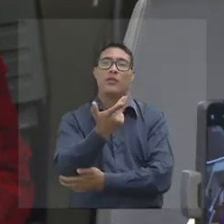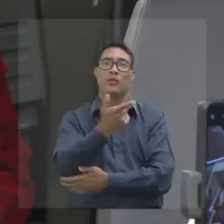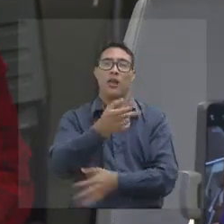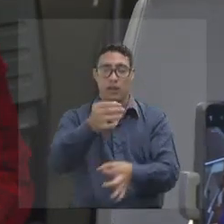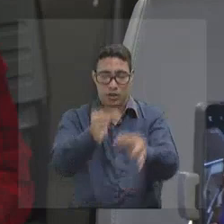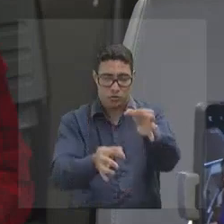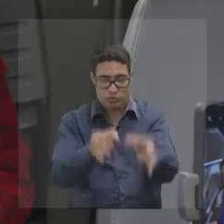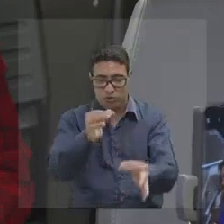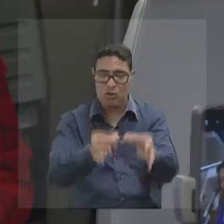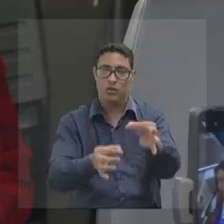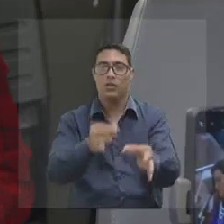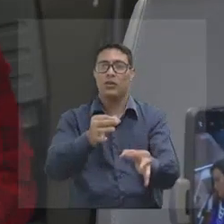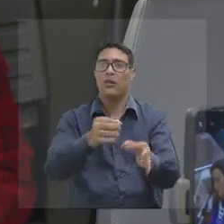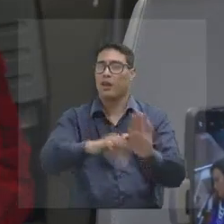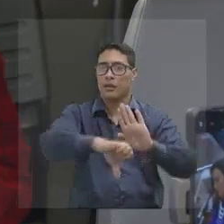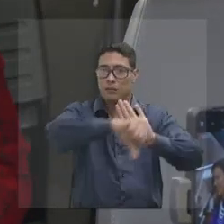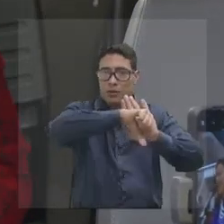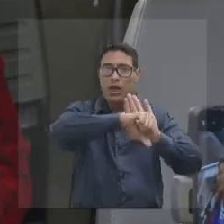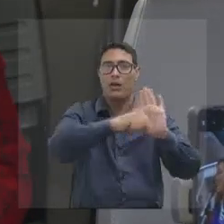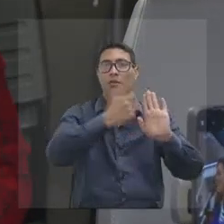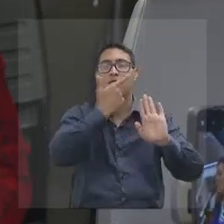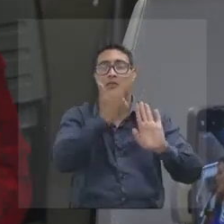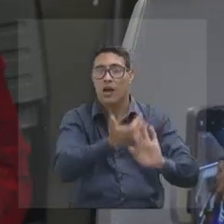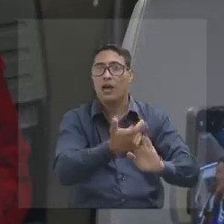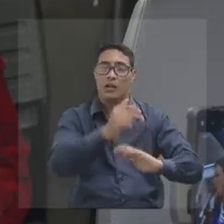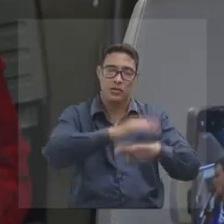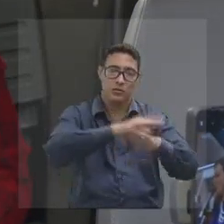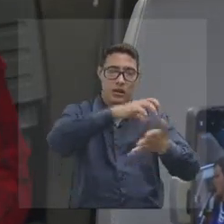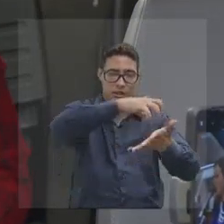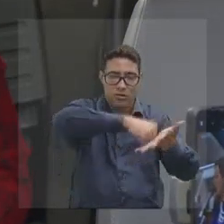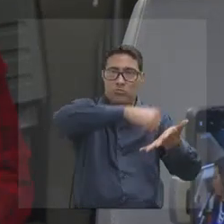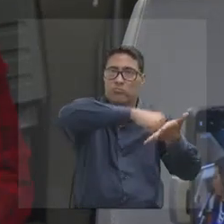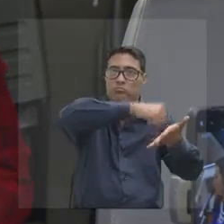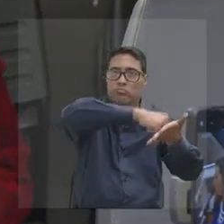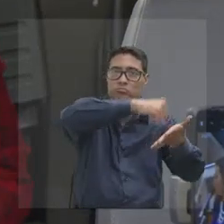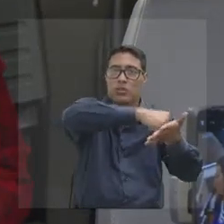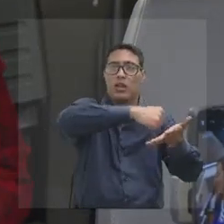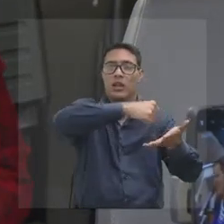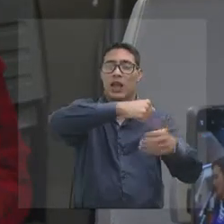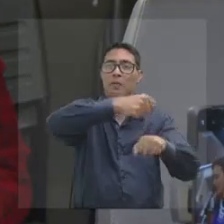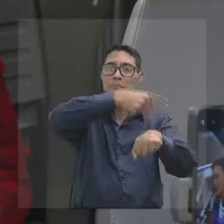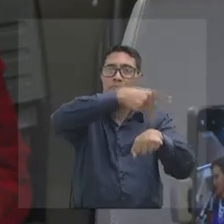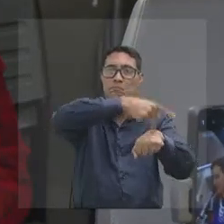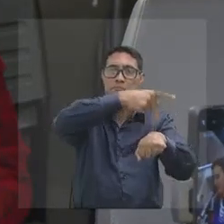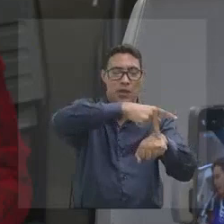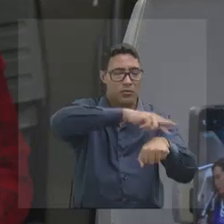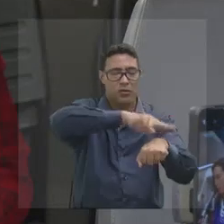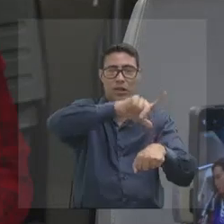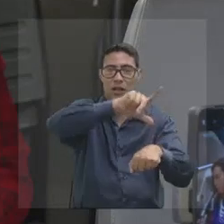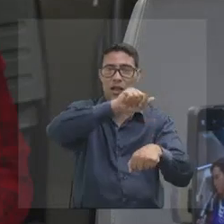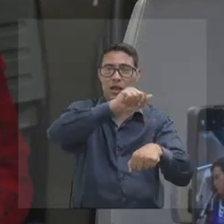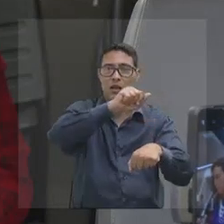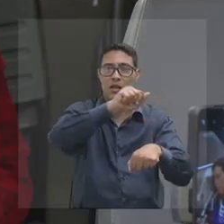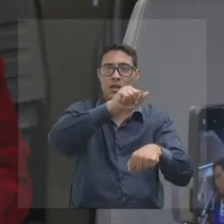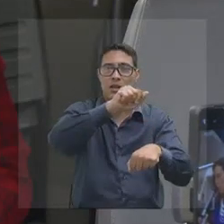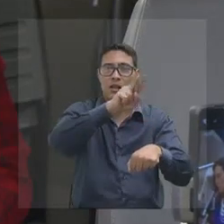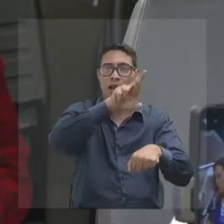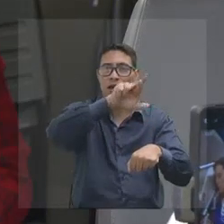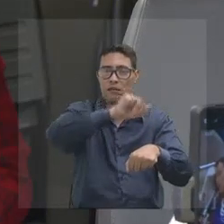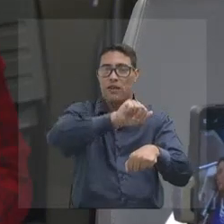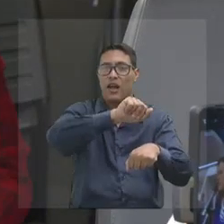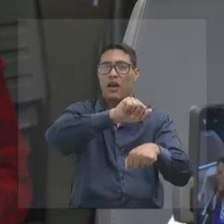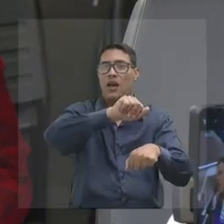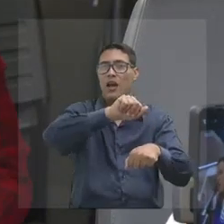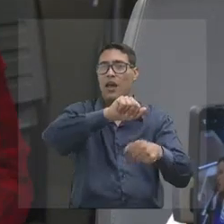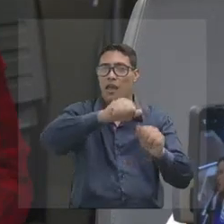que incrimina é por extração ilegal de minério por Lavra ilegal os